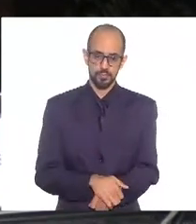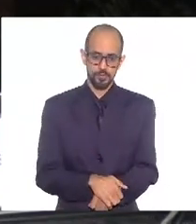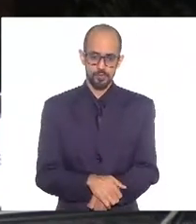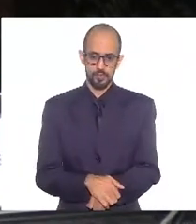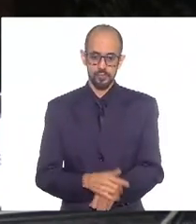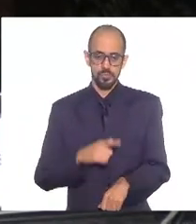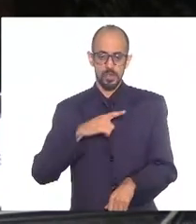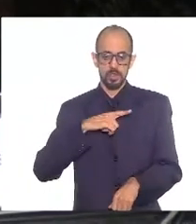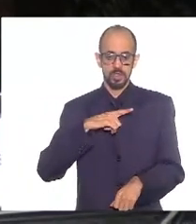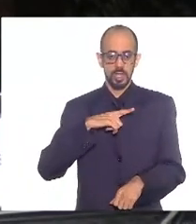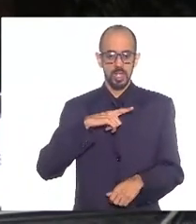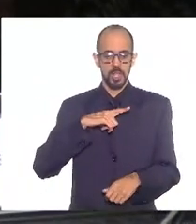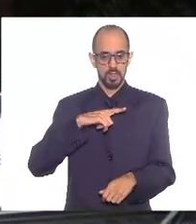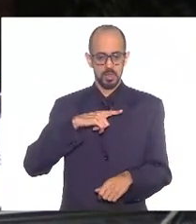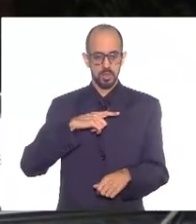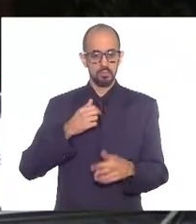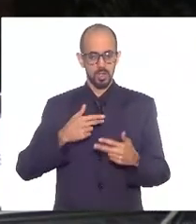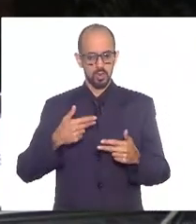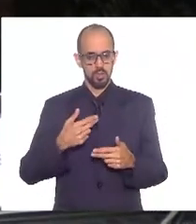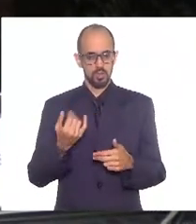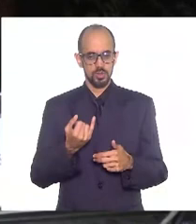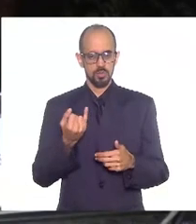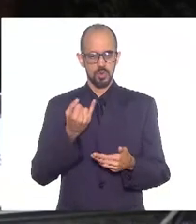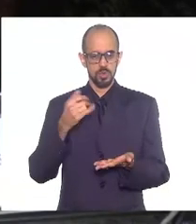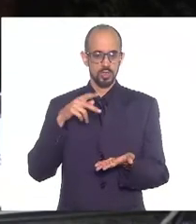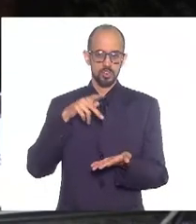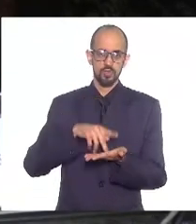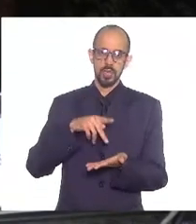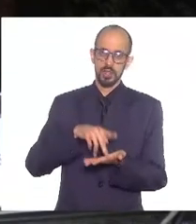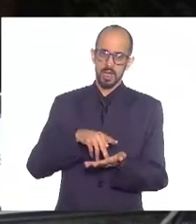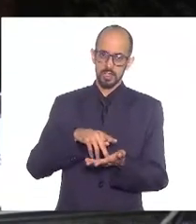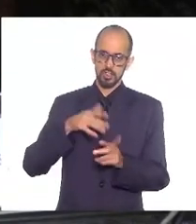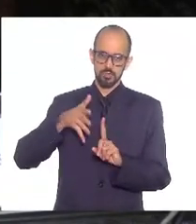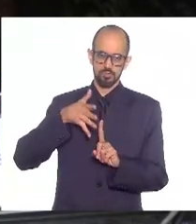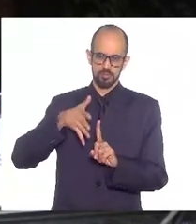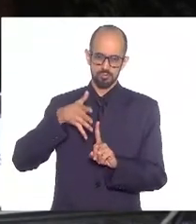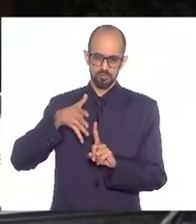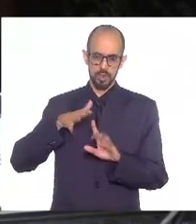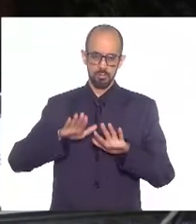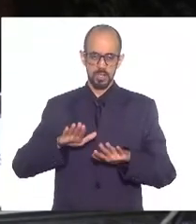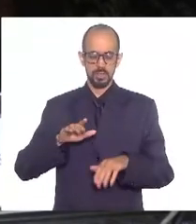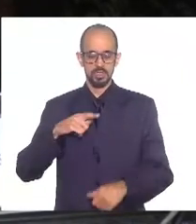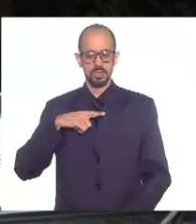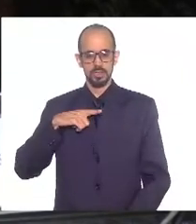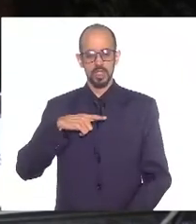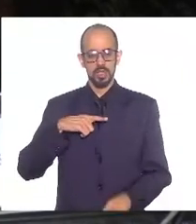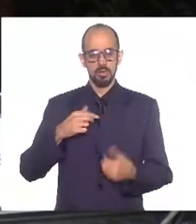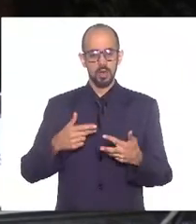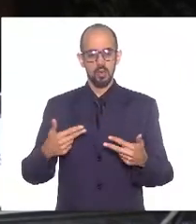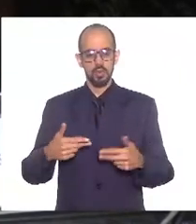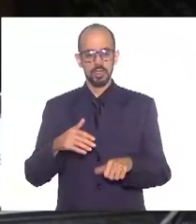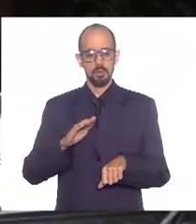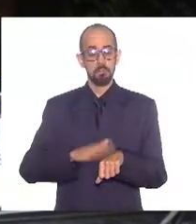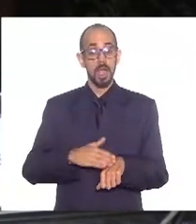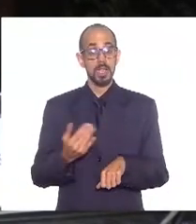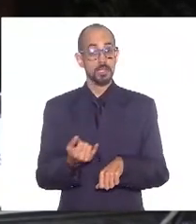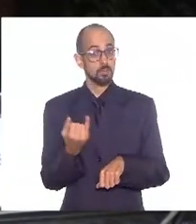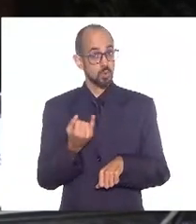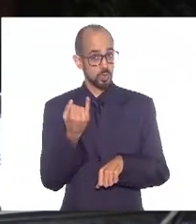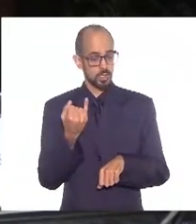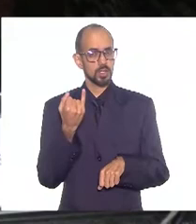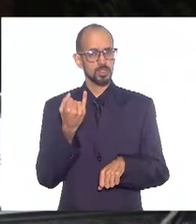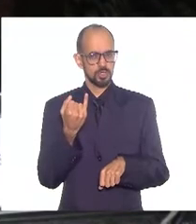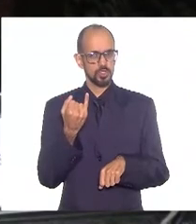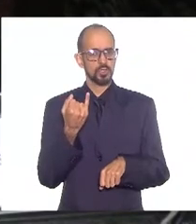tem uma grande verdade, muitas verdades na sua fala, mas tem uma que ela é mais relevante